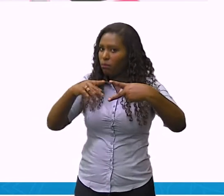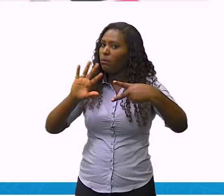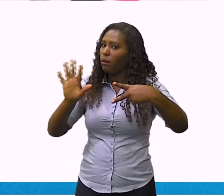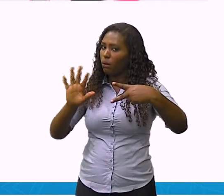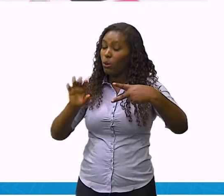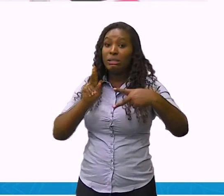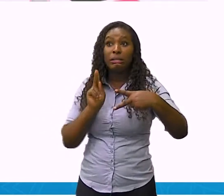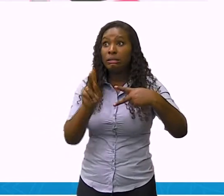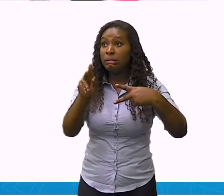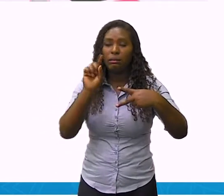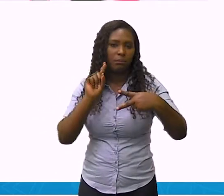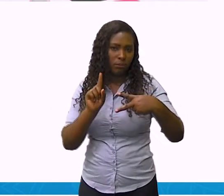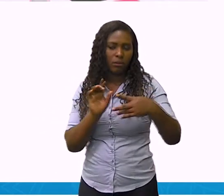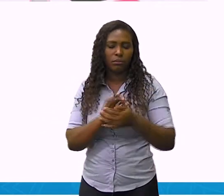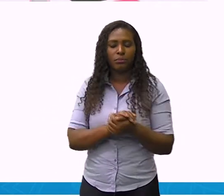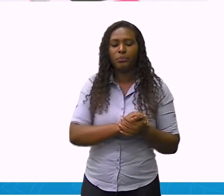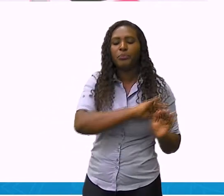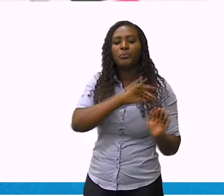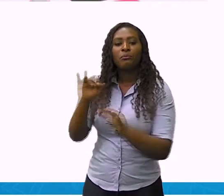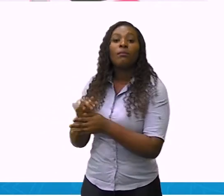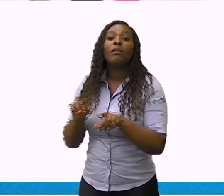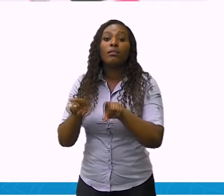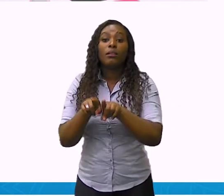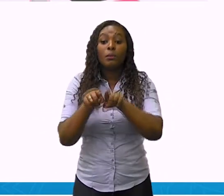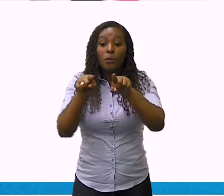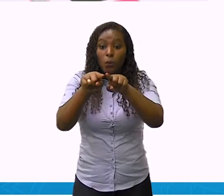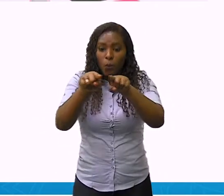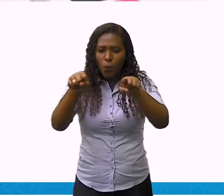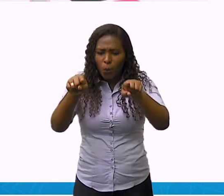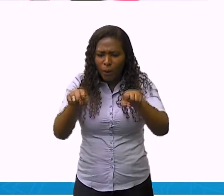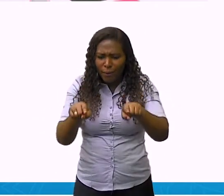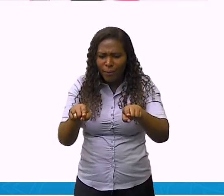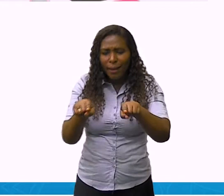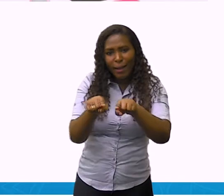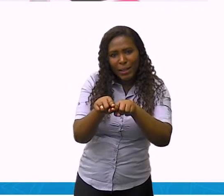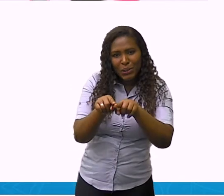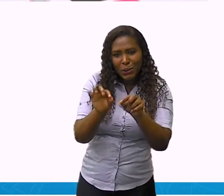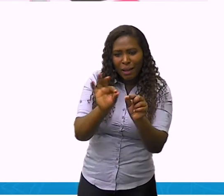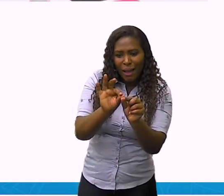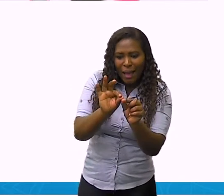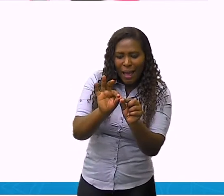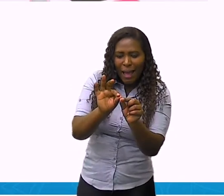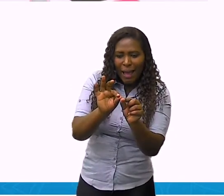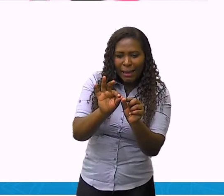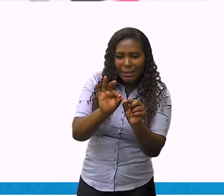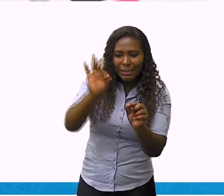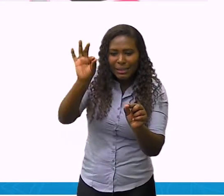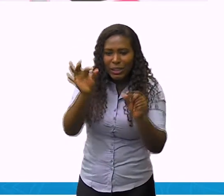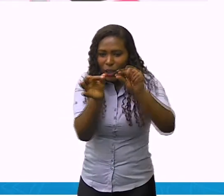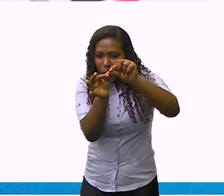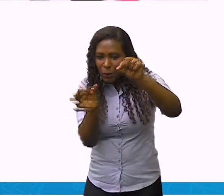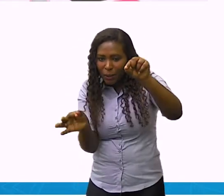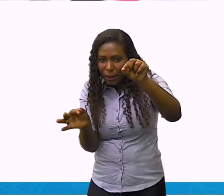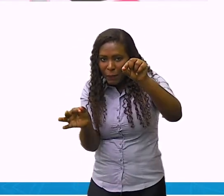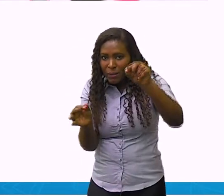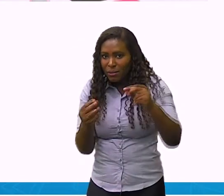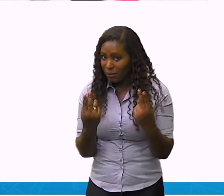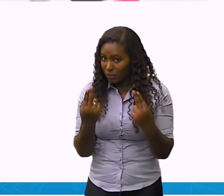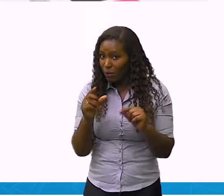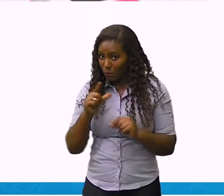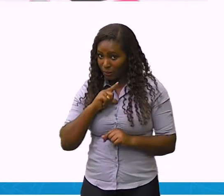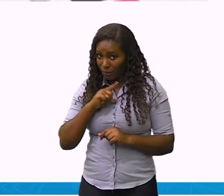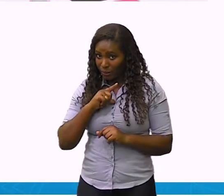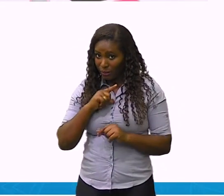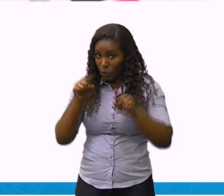falsa. Em um quadrado qualquer, as diagonais são congruentes? Sim, sempre no quadrado